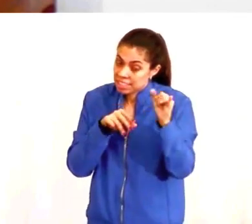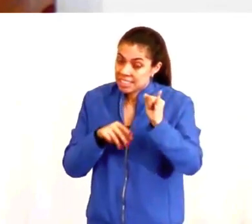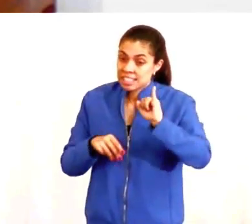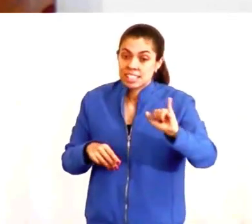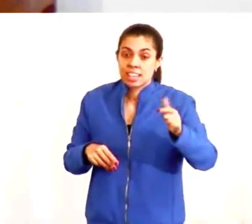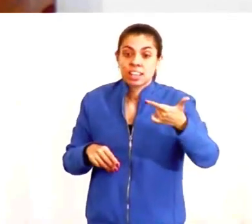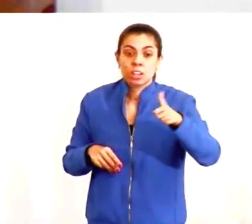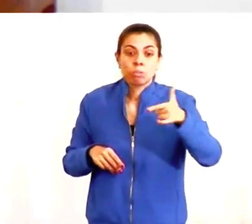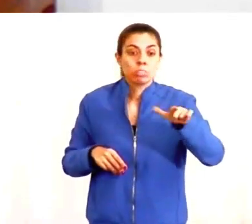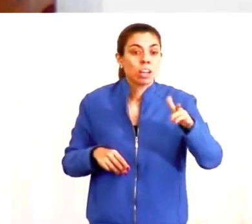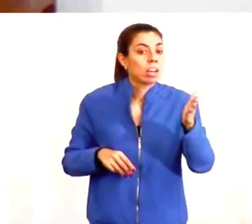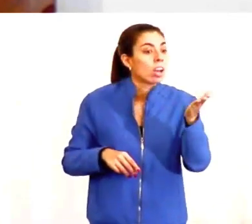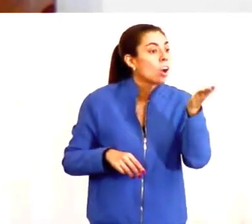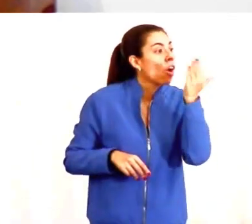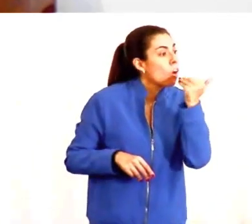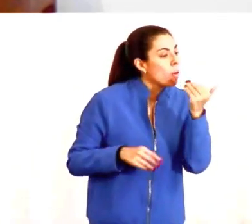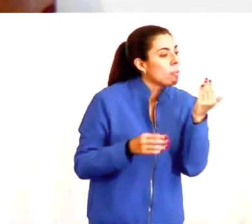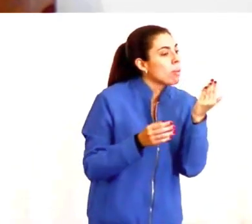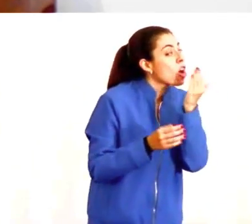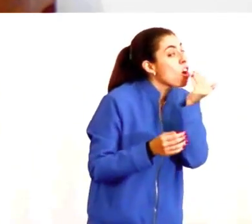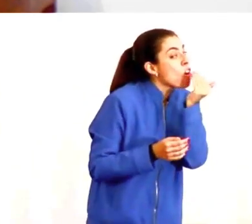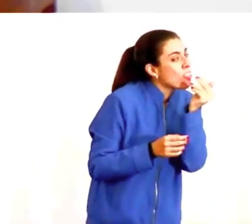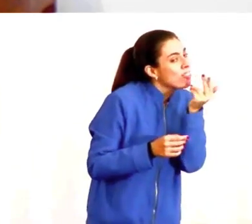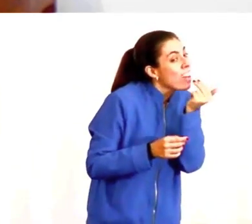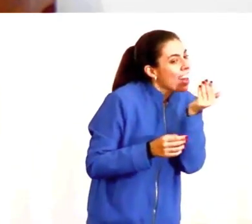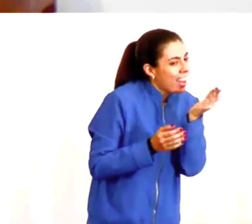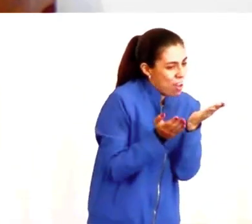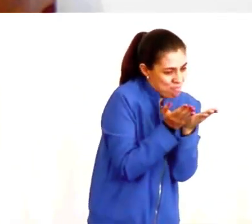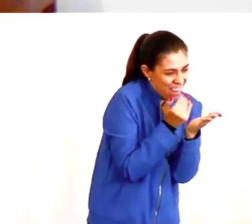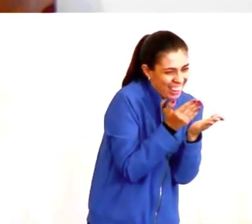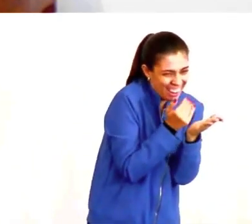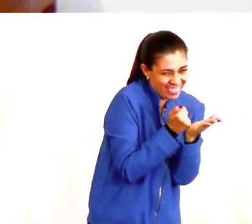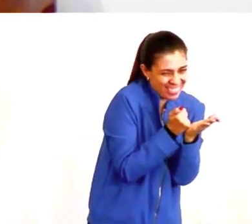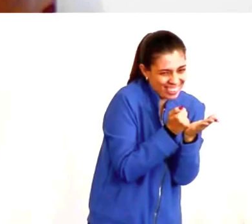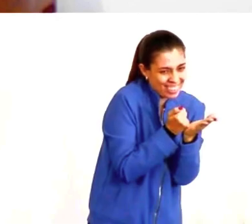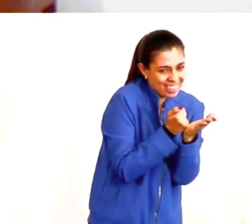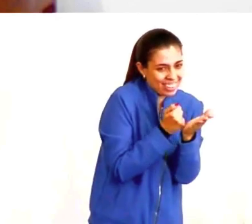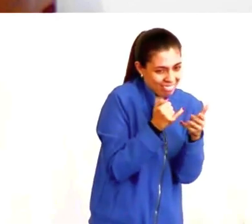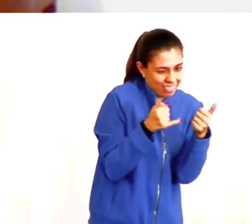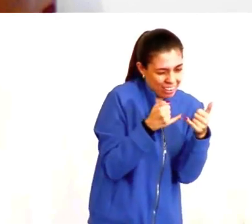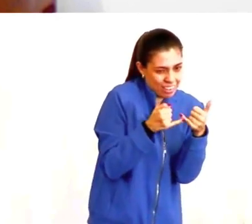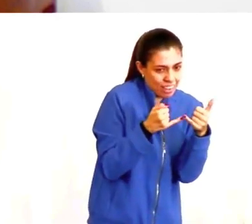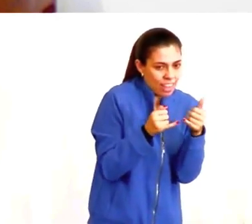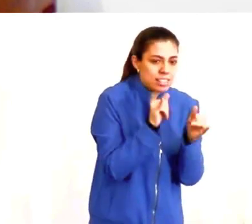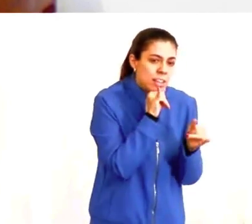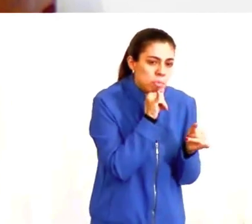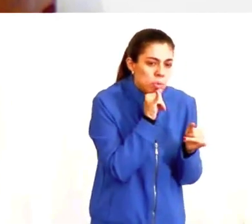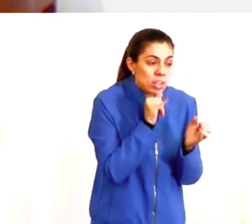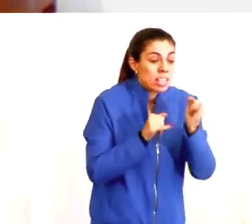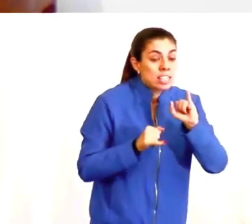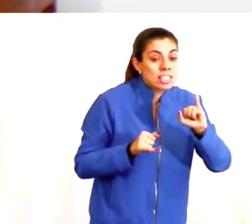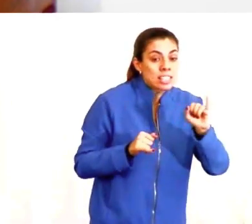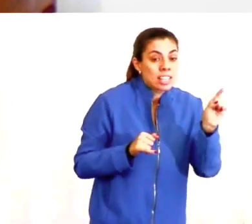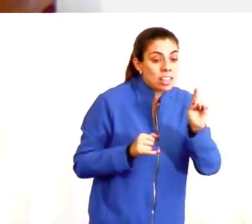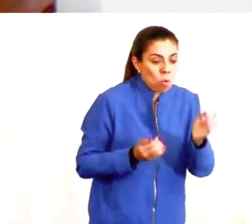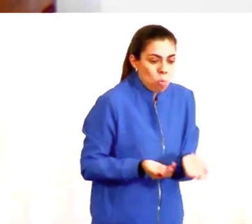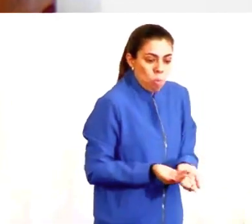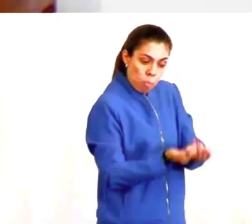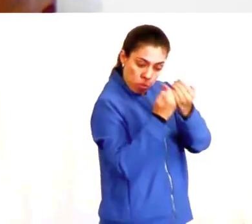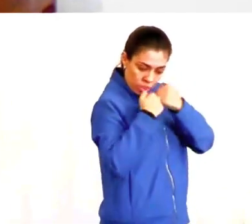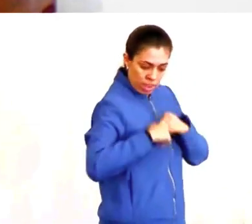Por que uma manhã como essa? Por que um domingo assim, há 2000 anos atrás? Porque os